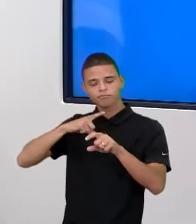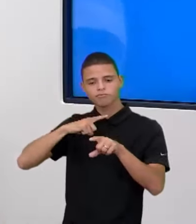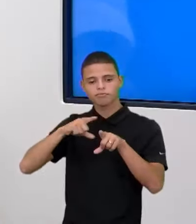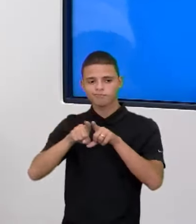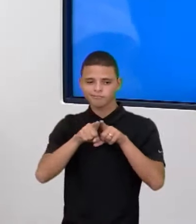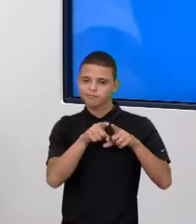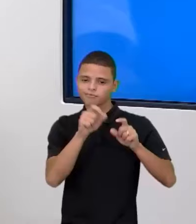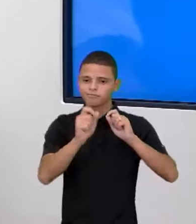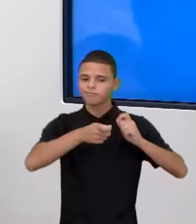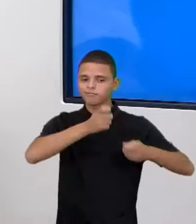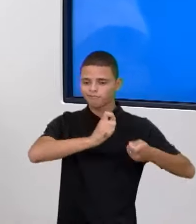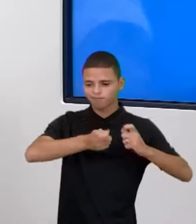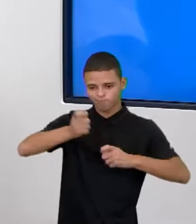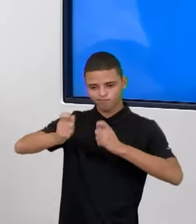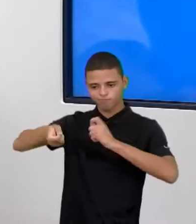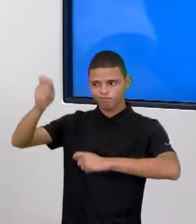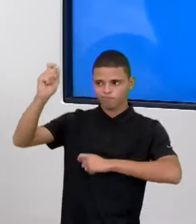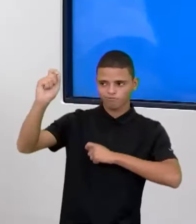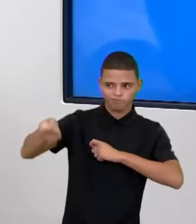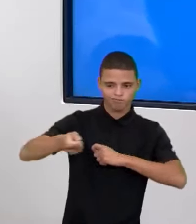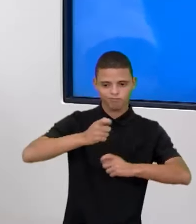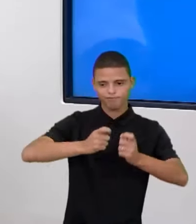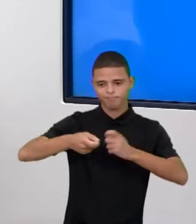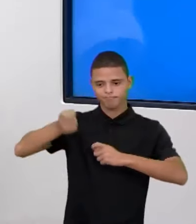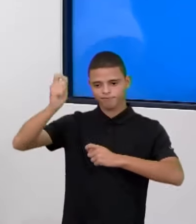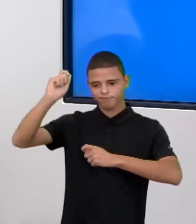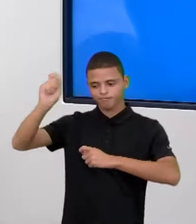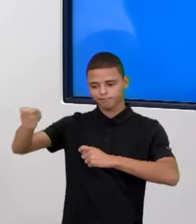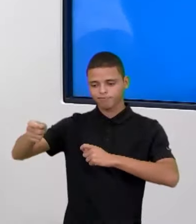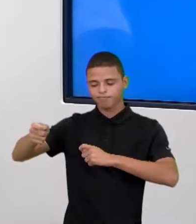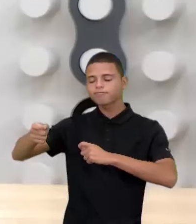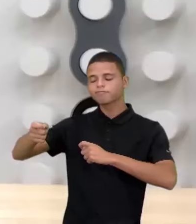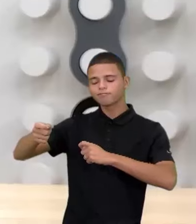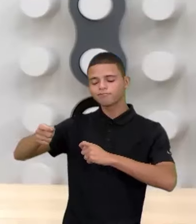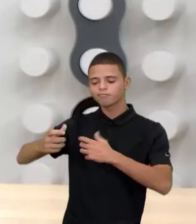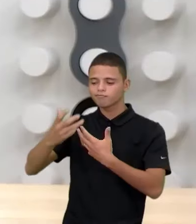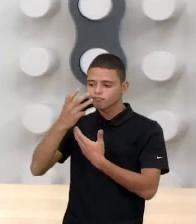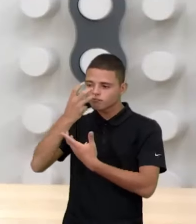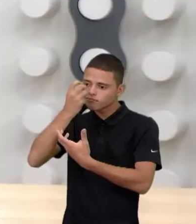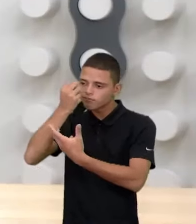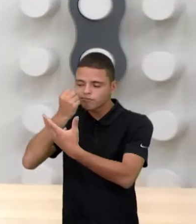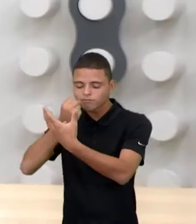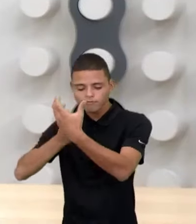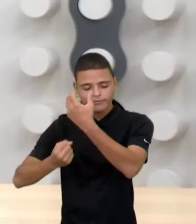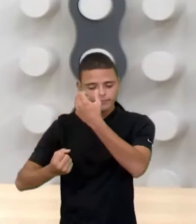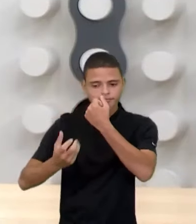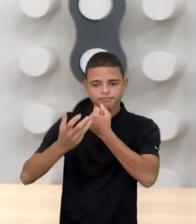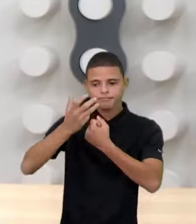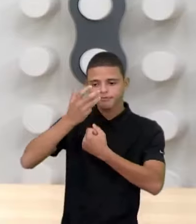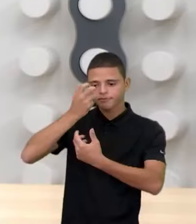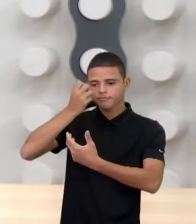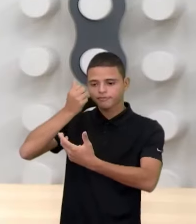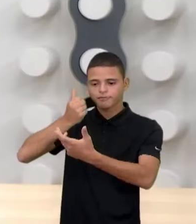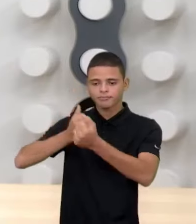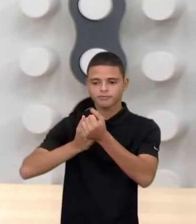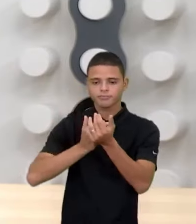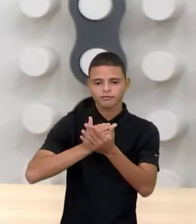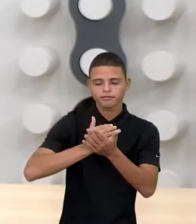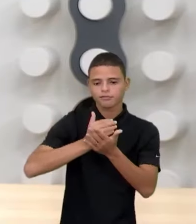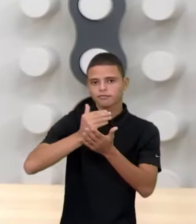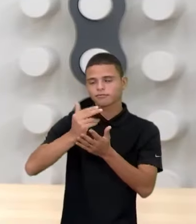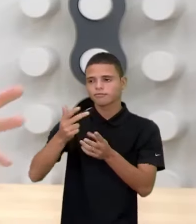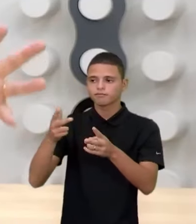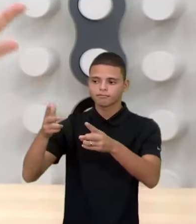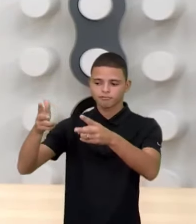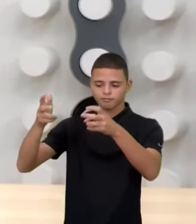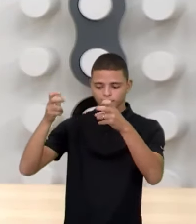né? Ele nos convida realmente a explorar o espaço, né? Sim. Você vai escutando um pouco do jazz, você acaba